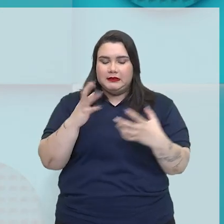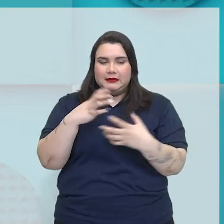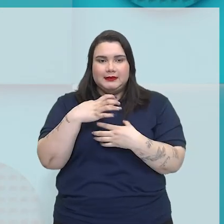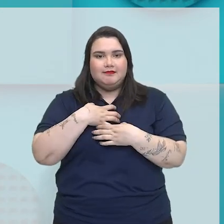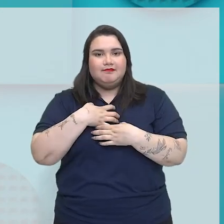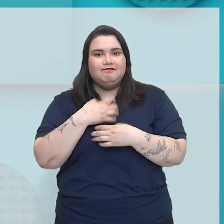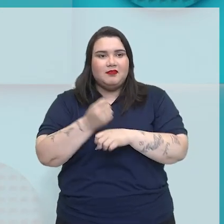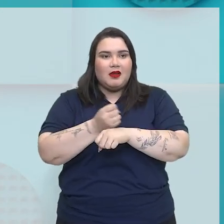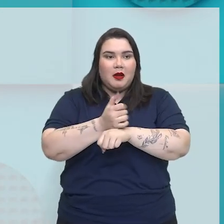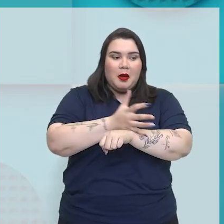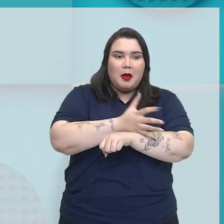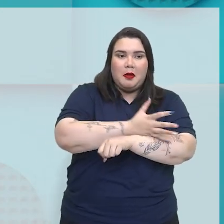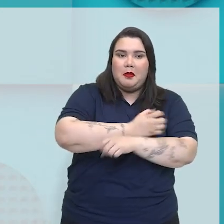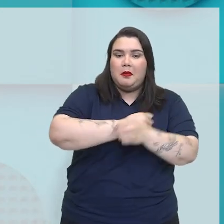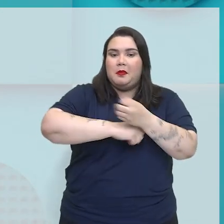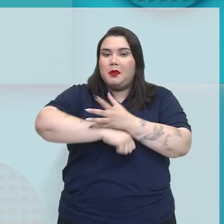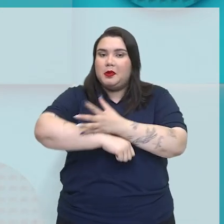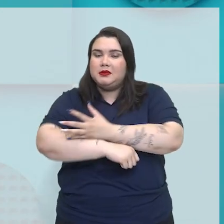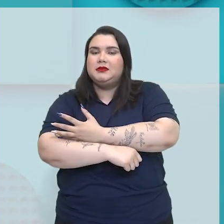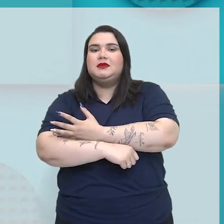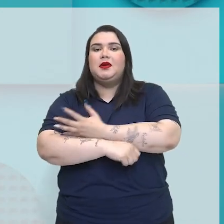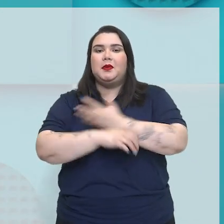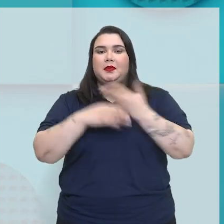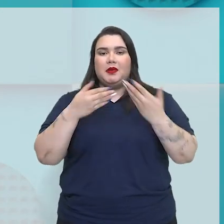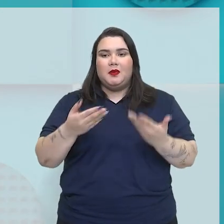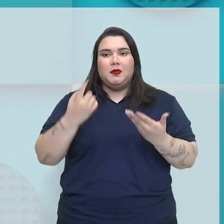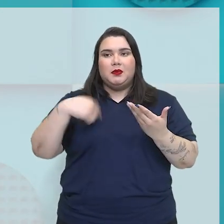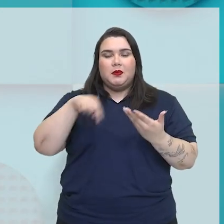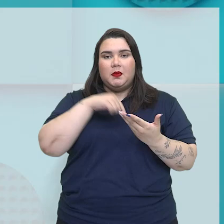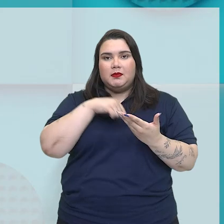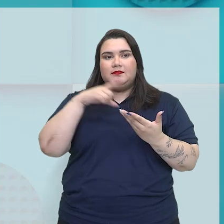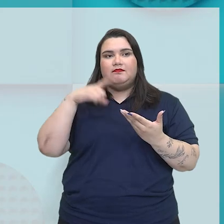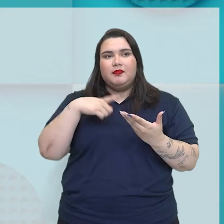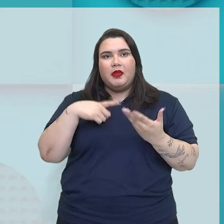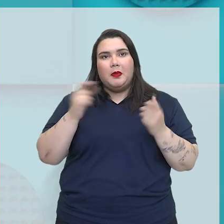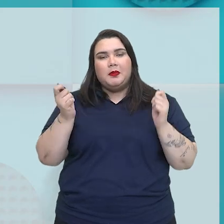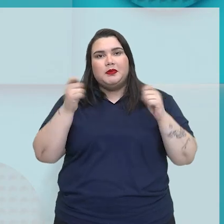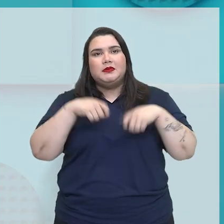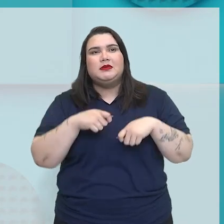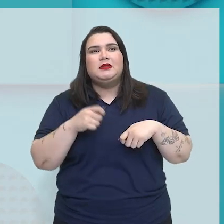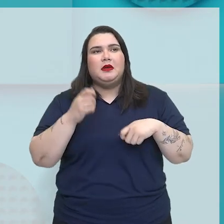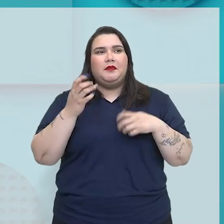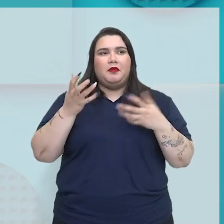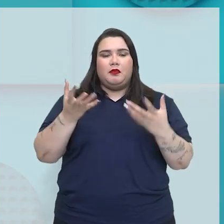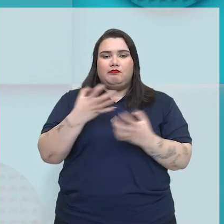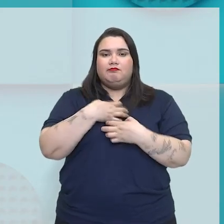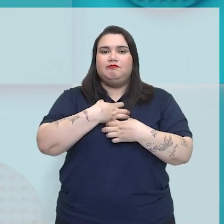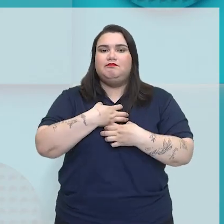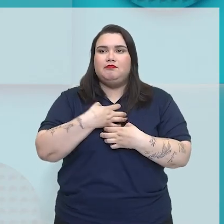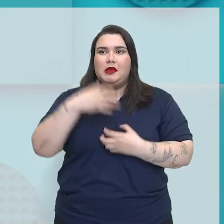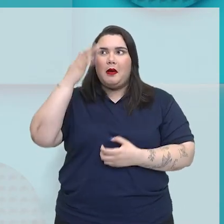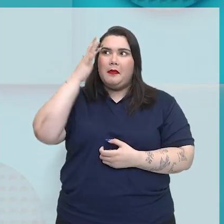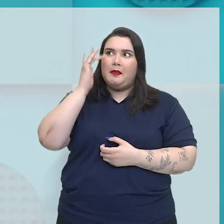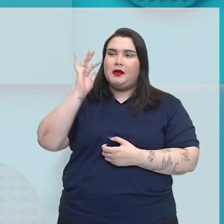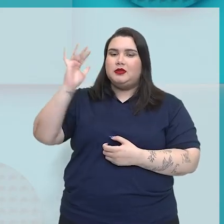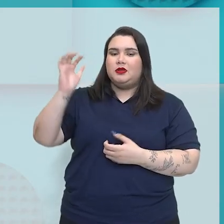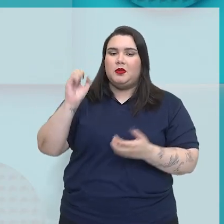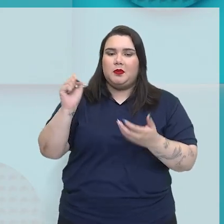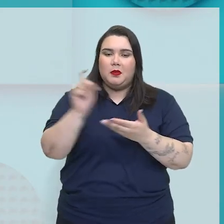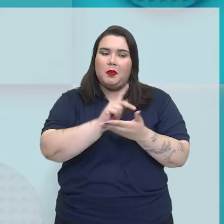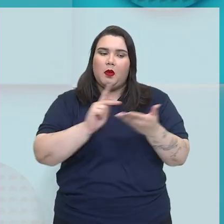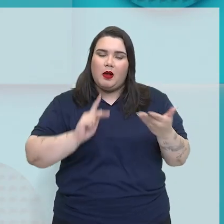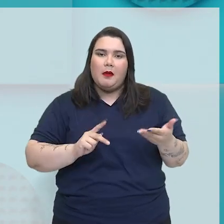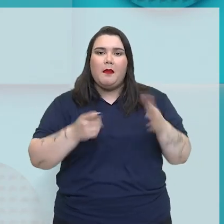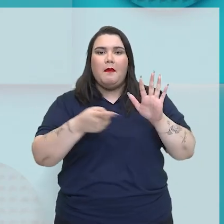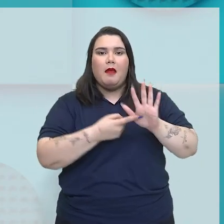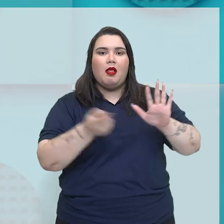emoção. Então, a nossa imaginação, ela voa. Então, o poema também. Poema são